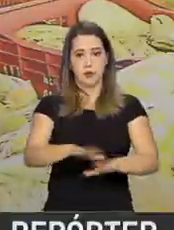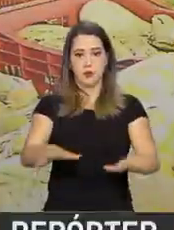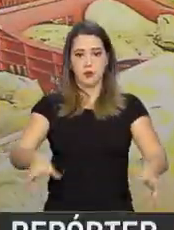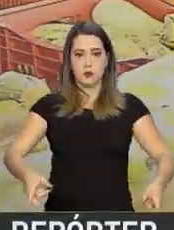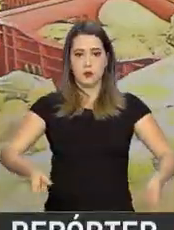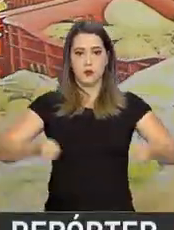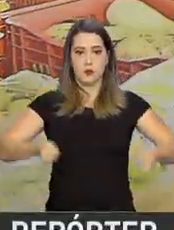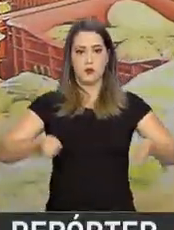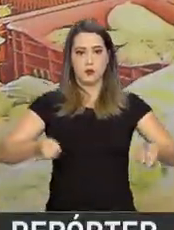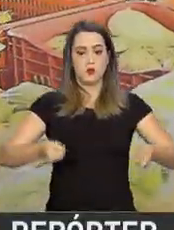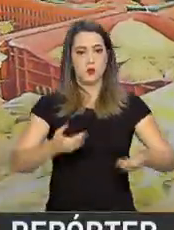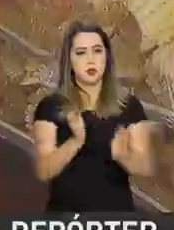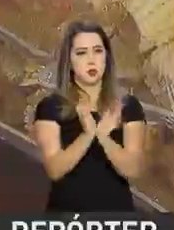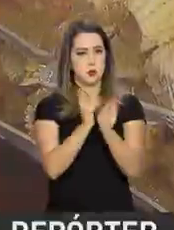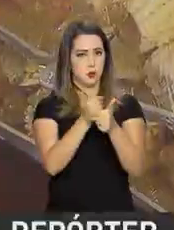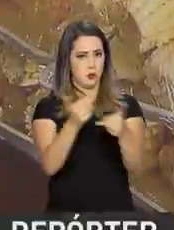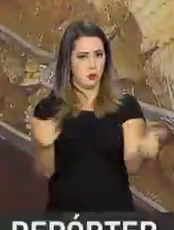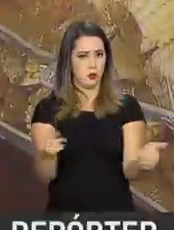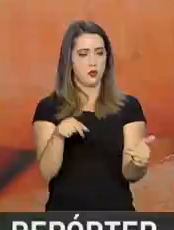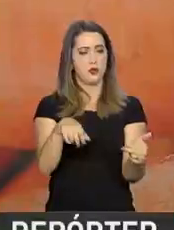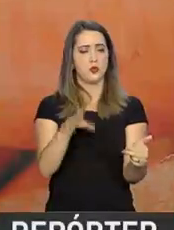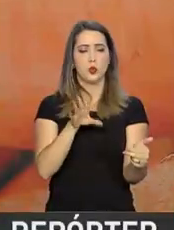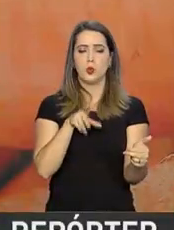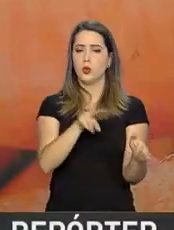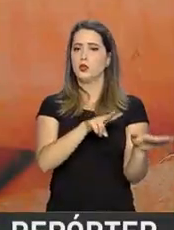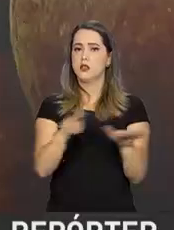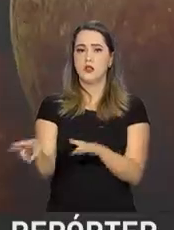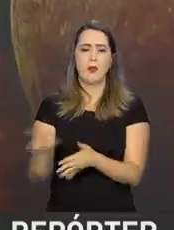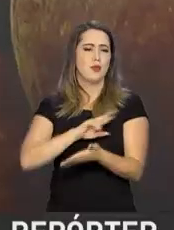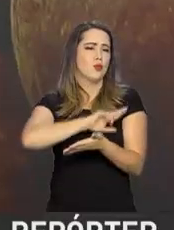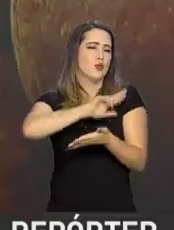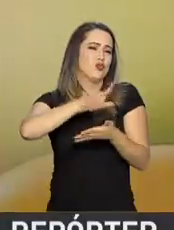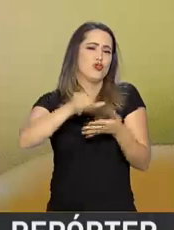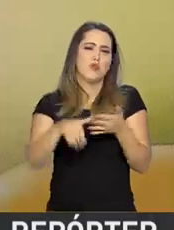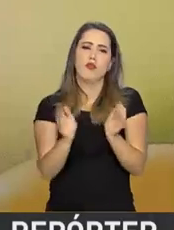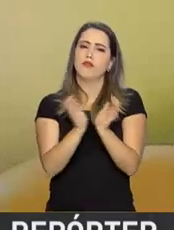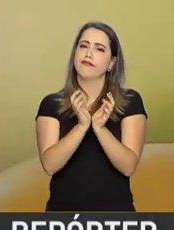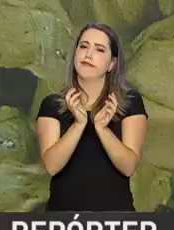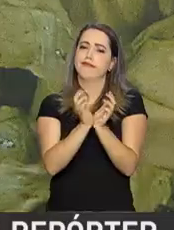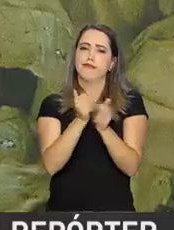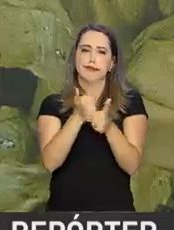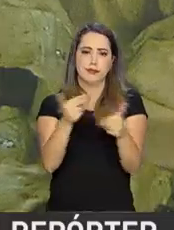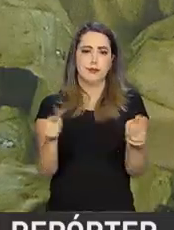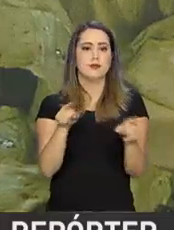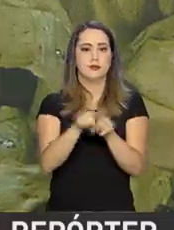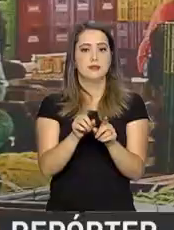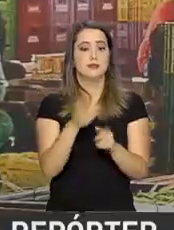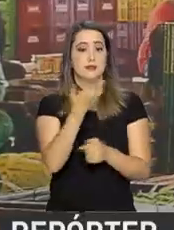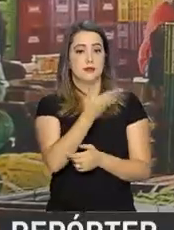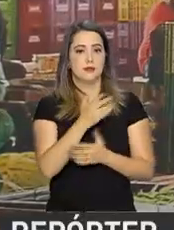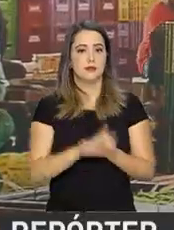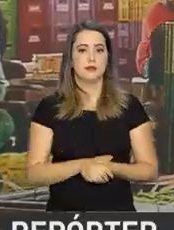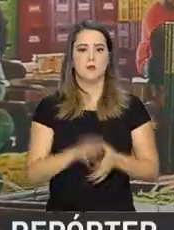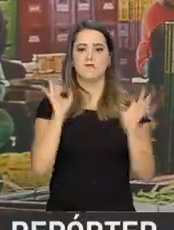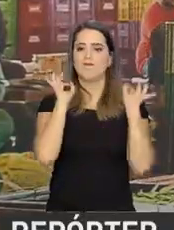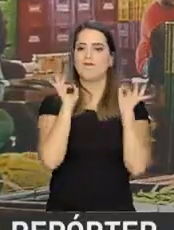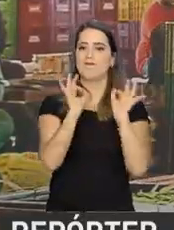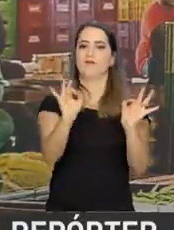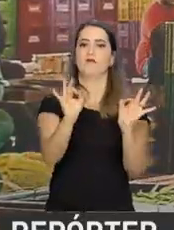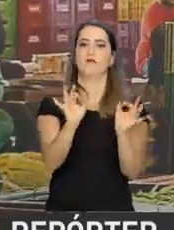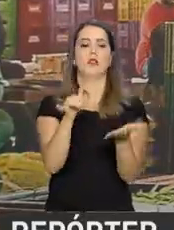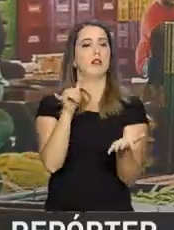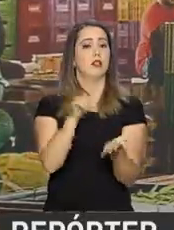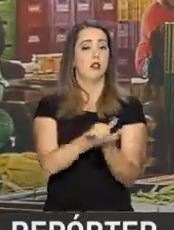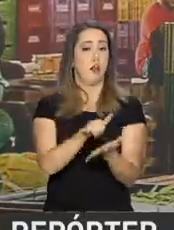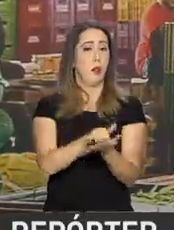de hortifruti por semana, entre milho, cenoura, beterraba, tomate e folhagem. É perfeito esse aplicativo para